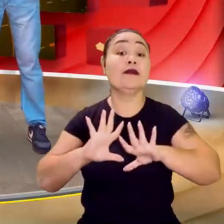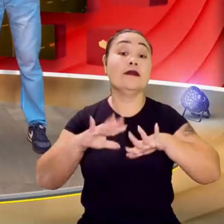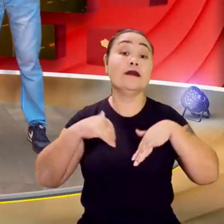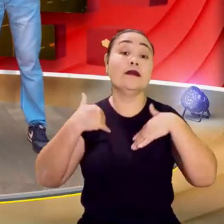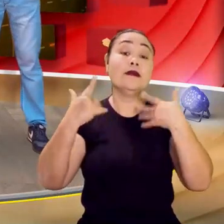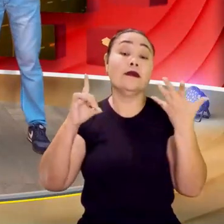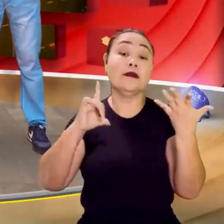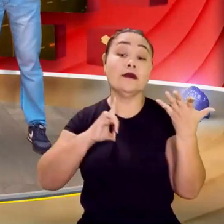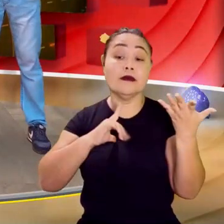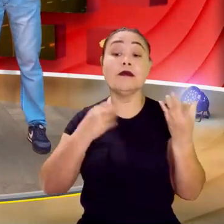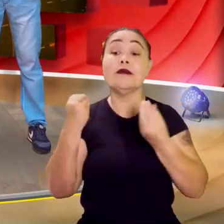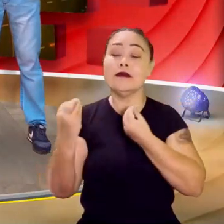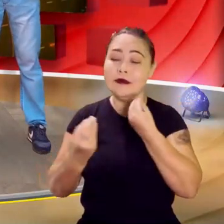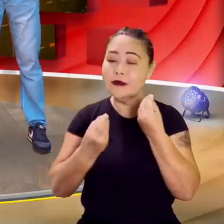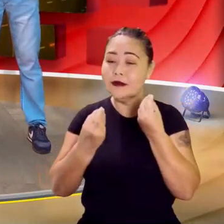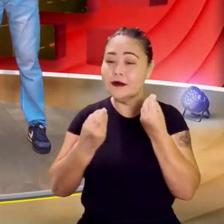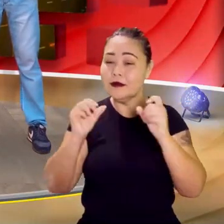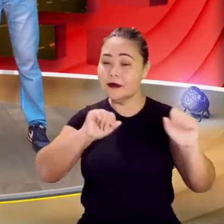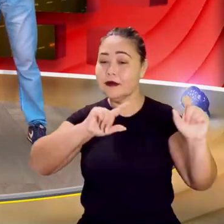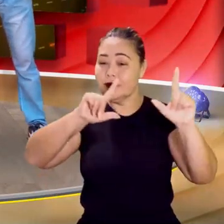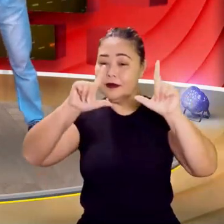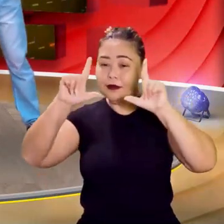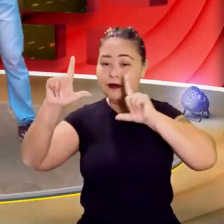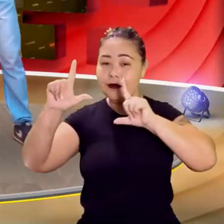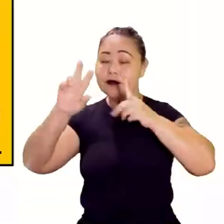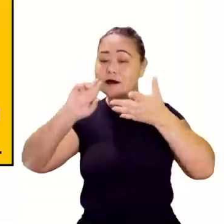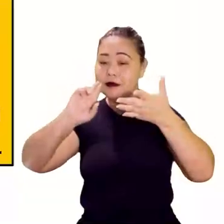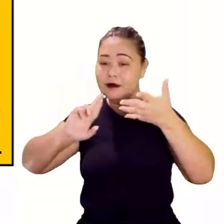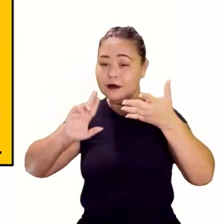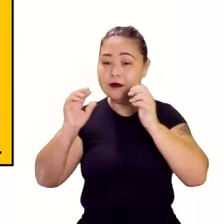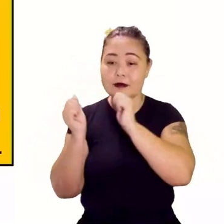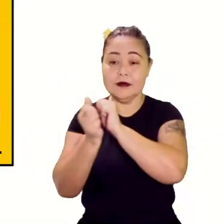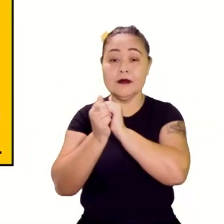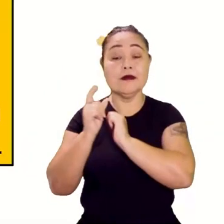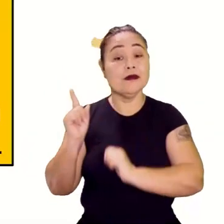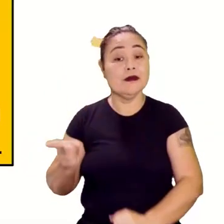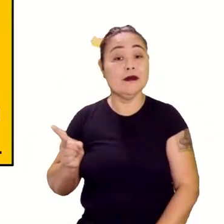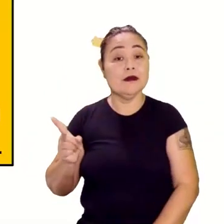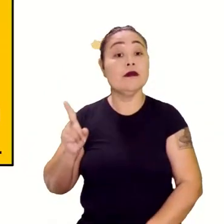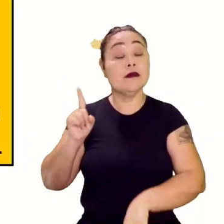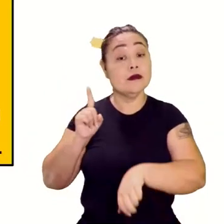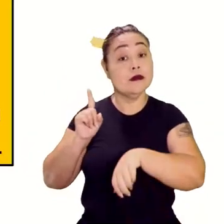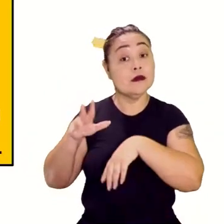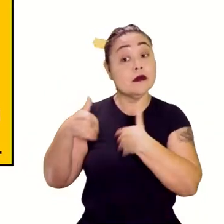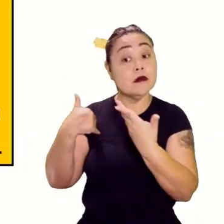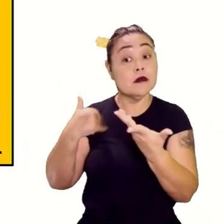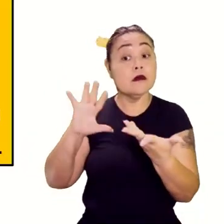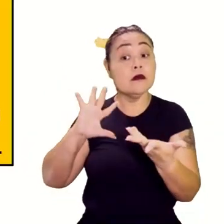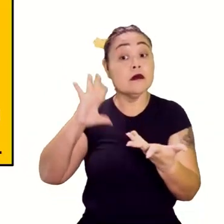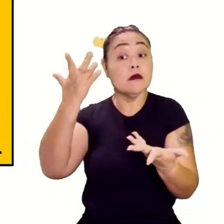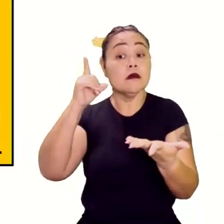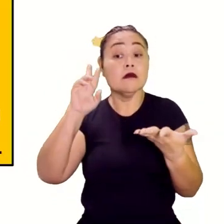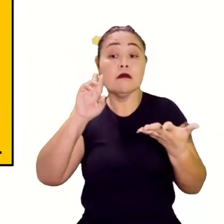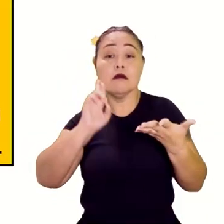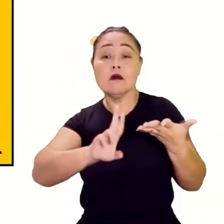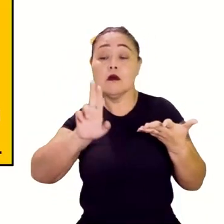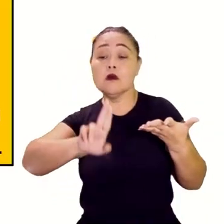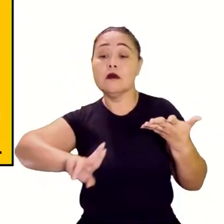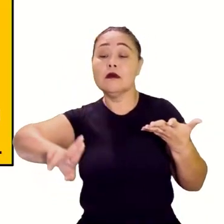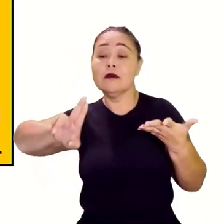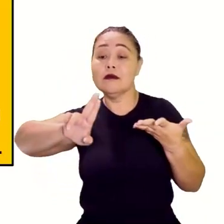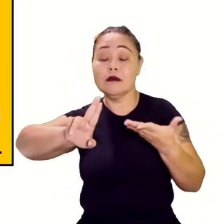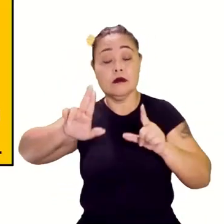aí tem uma maneira. Vamos lá na lousa para a gente responder isso junto com vocês? Nessa hora, só podemos resolver